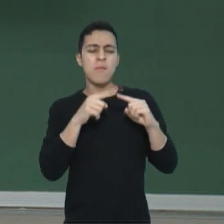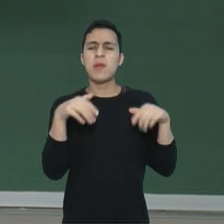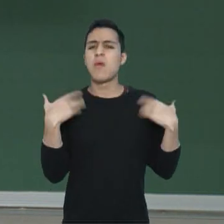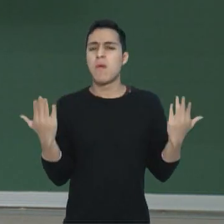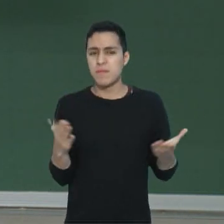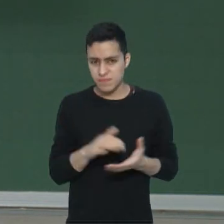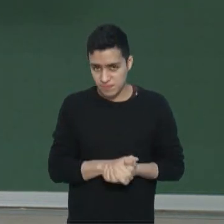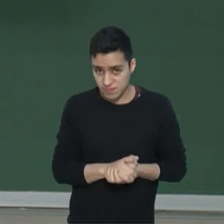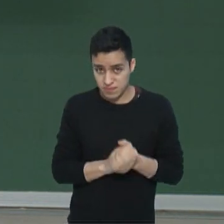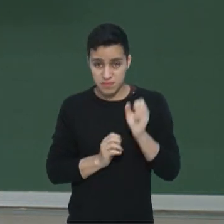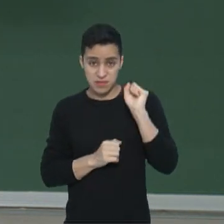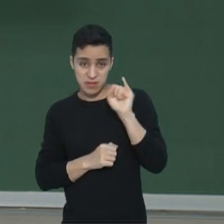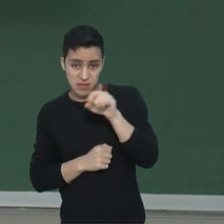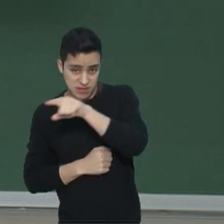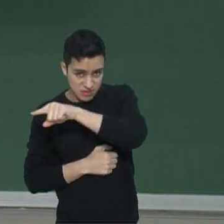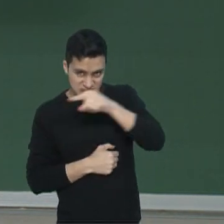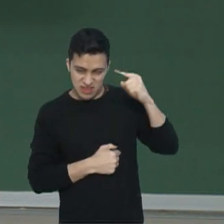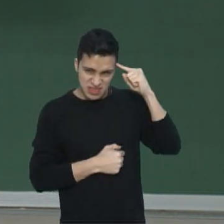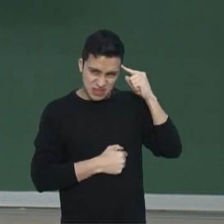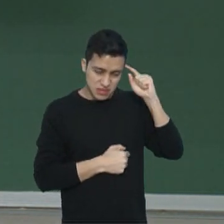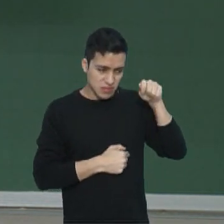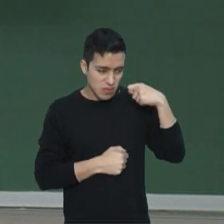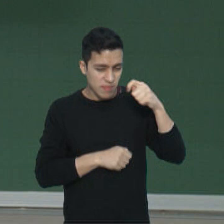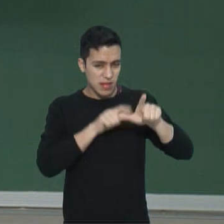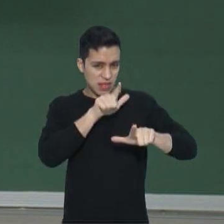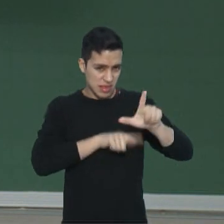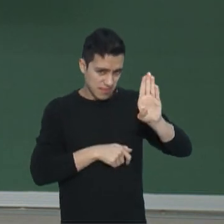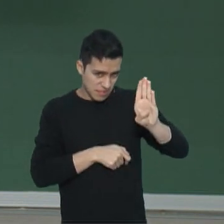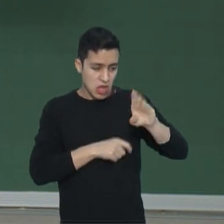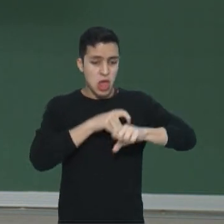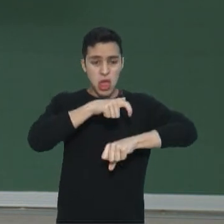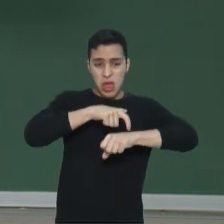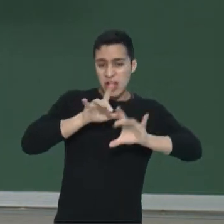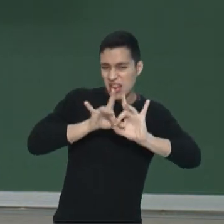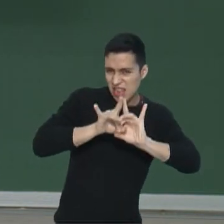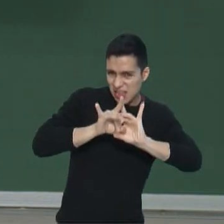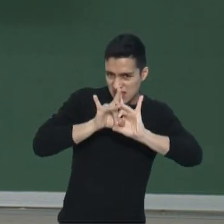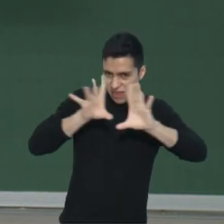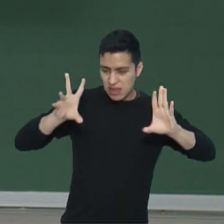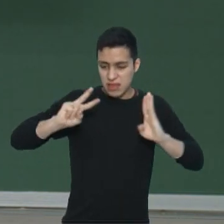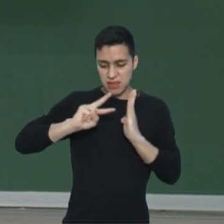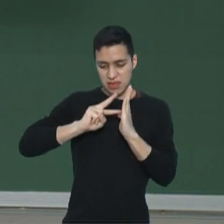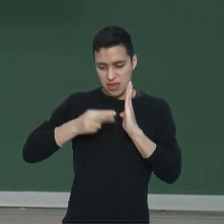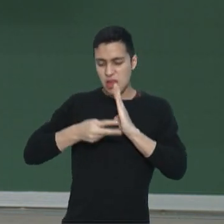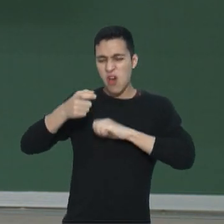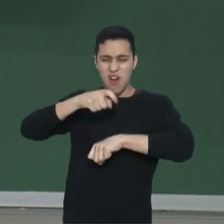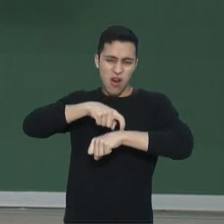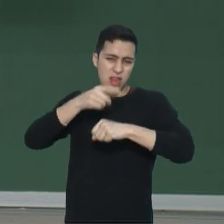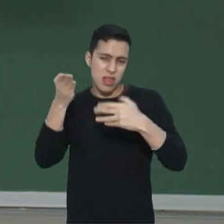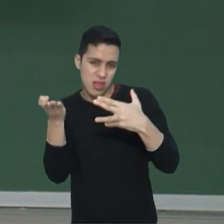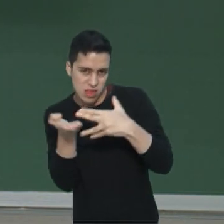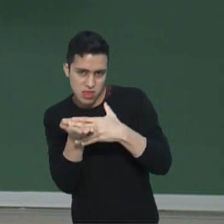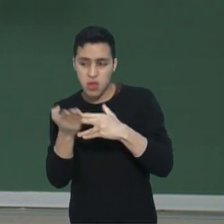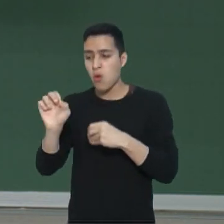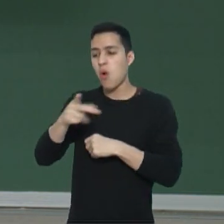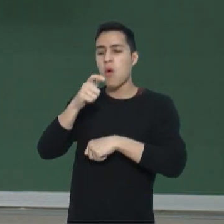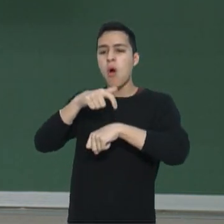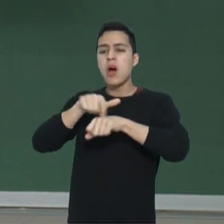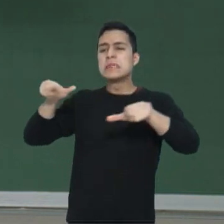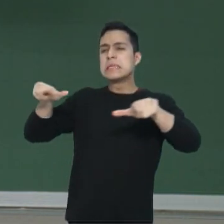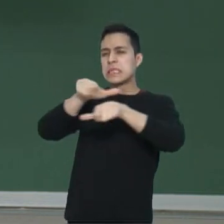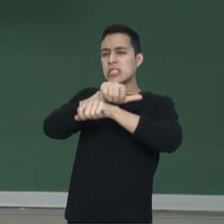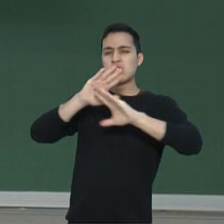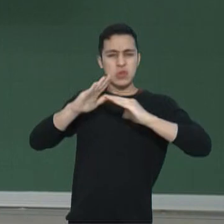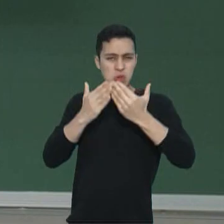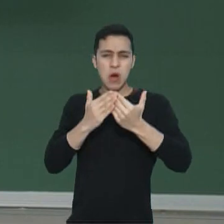B? Se você pensou sobre letra B, que horas livres significa tempo de intervalo e de contraturno,